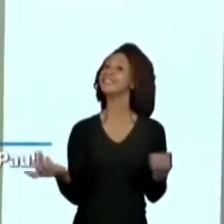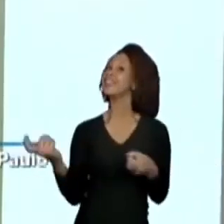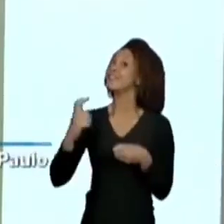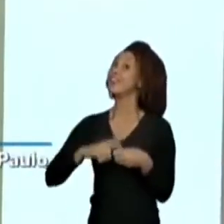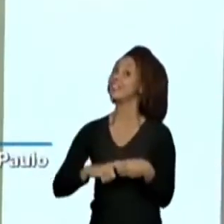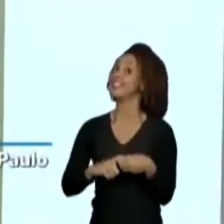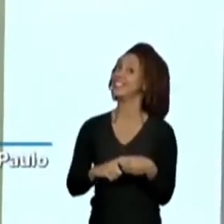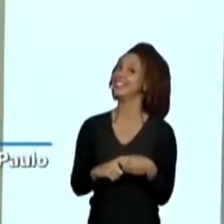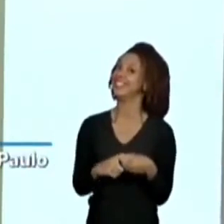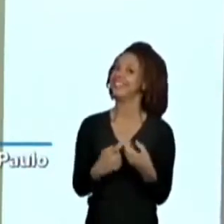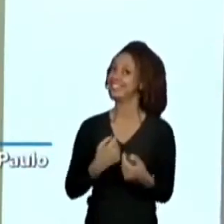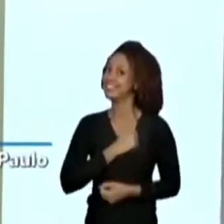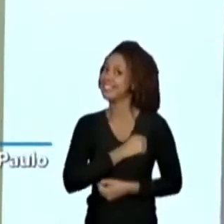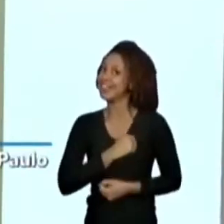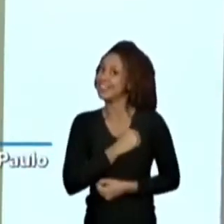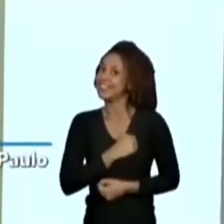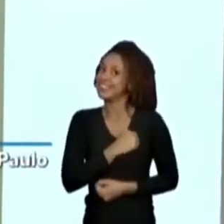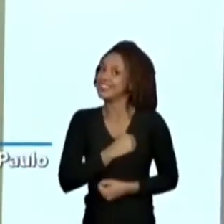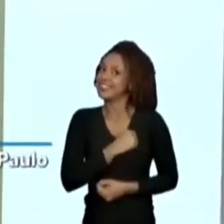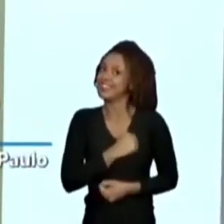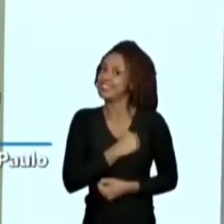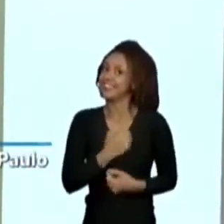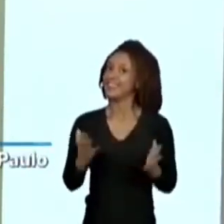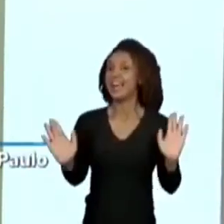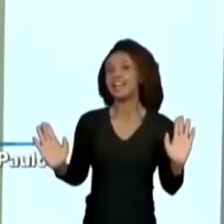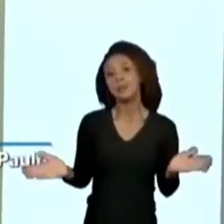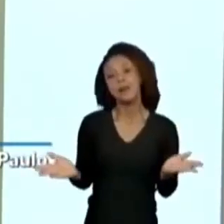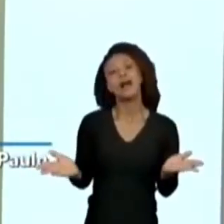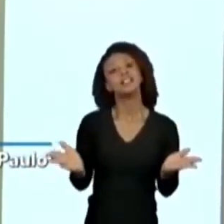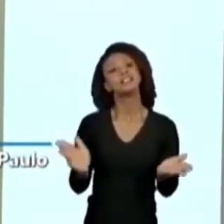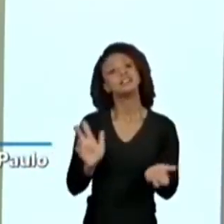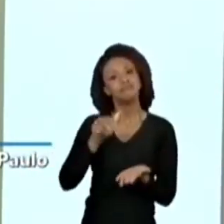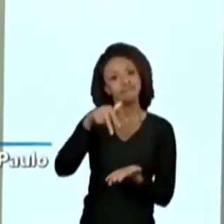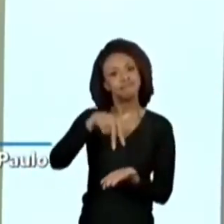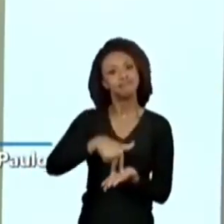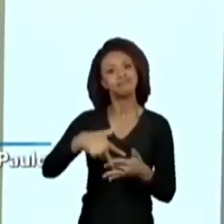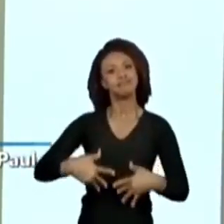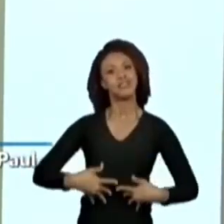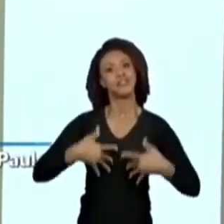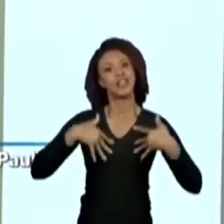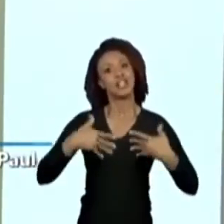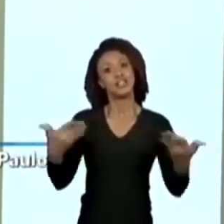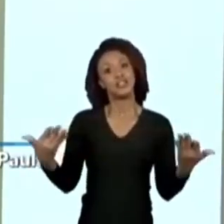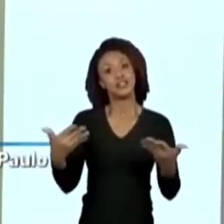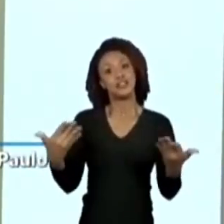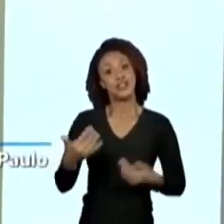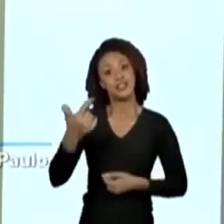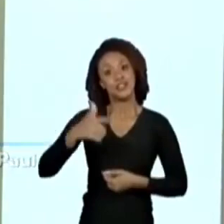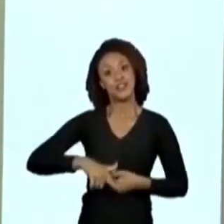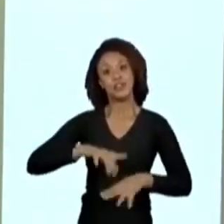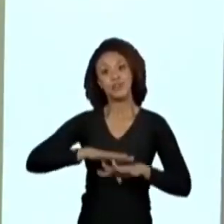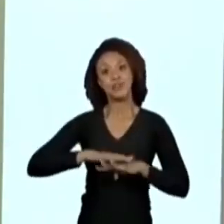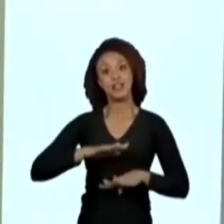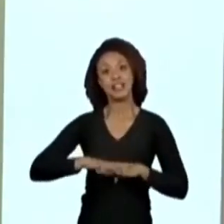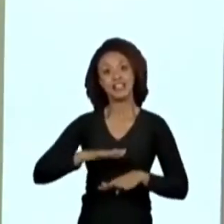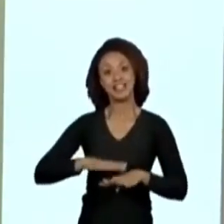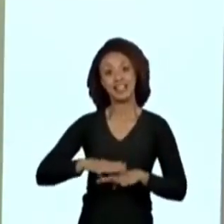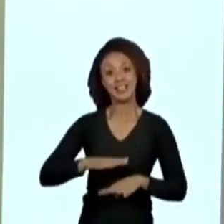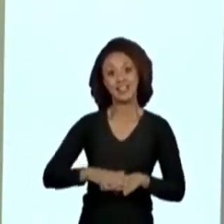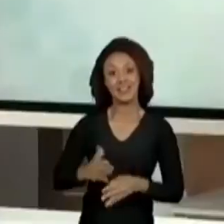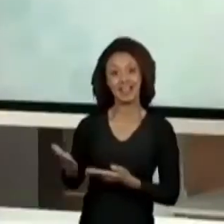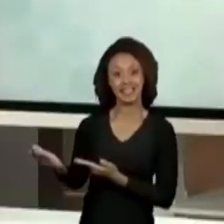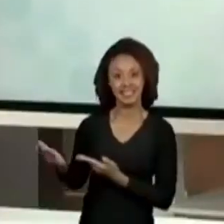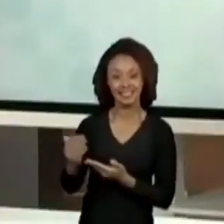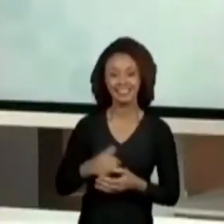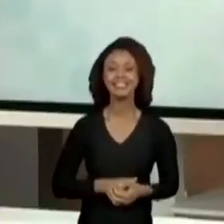Voltei, primeiro ano, com saudade de vocês, mas muito feliz de estar aqui participando dessa aula de matemática com a professora Rê. Delícia,